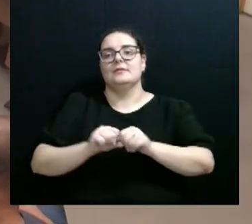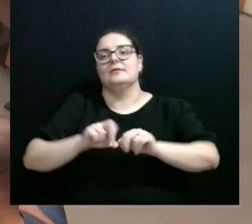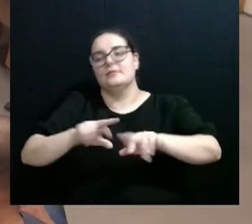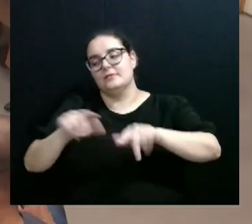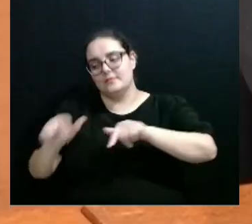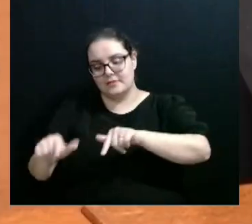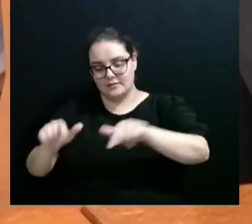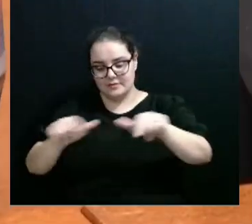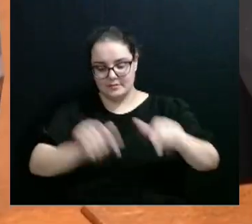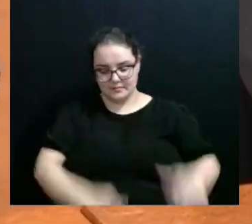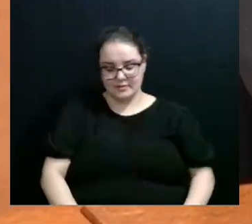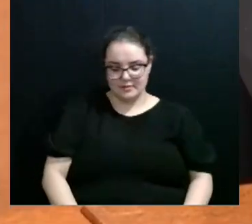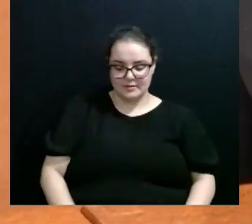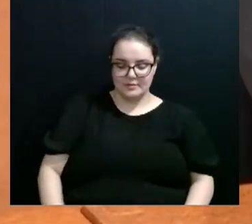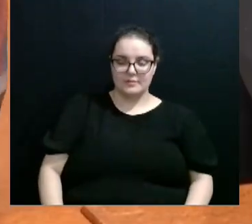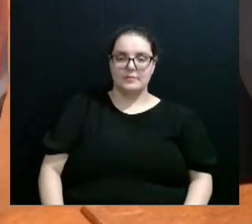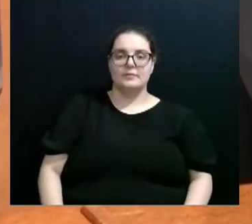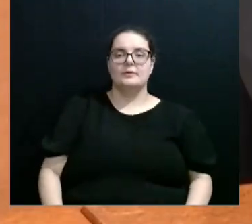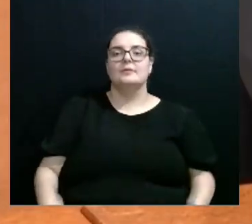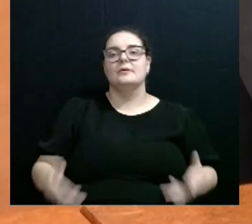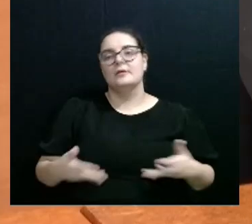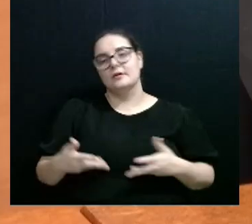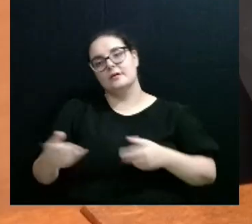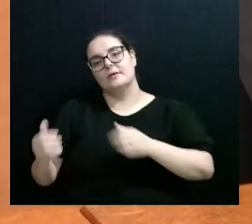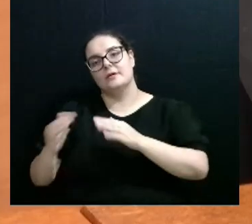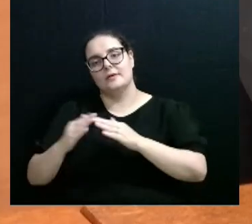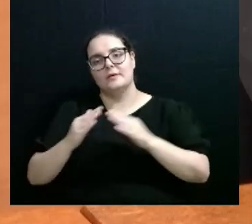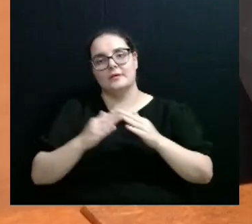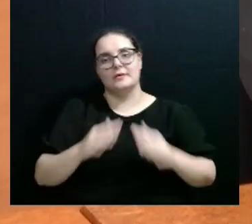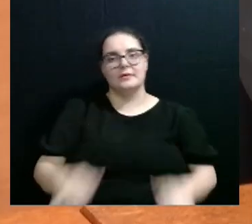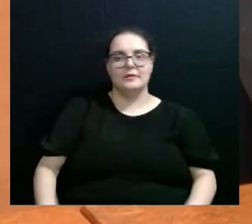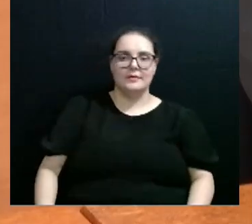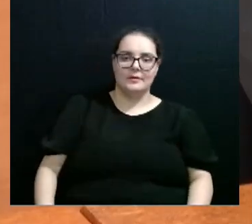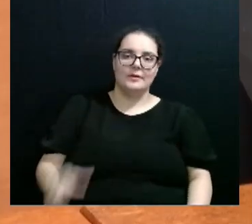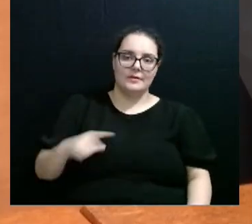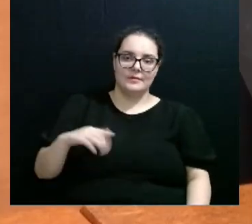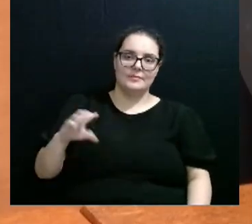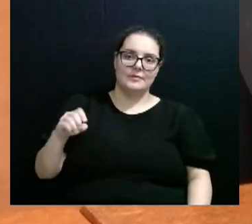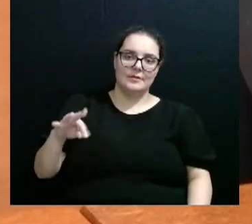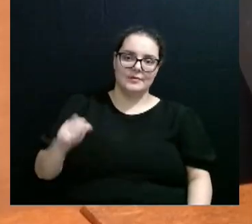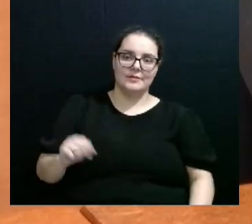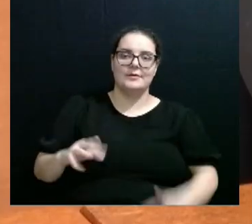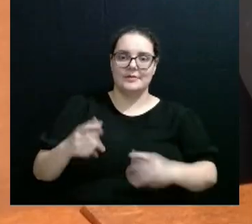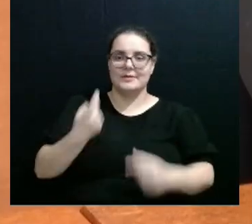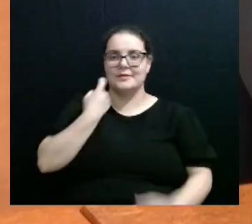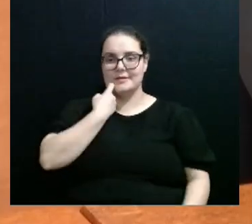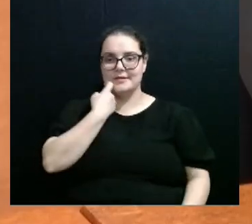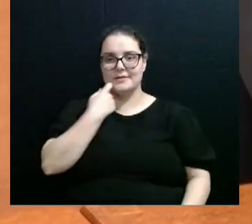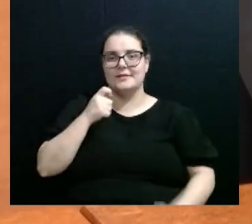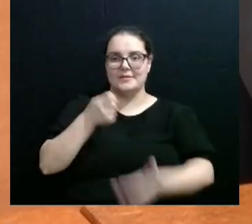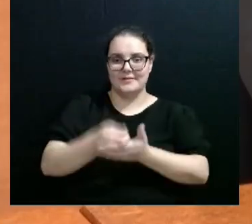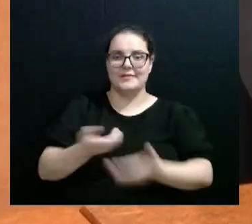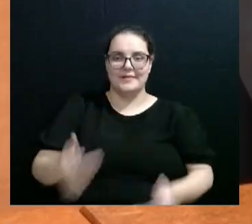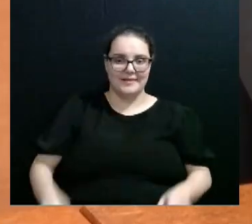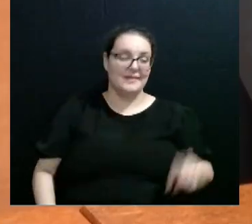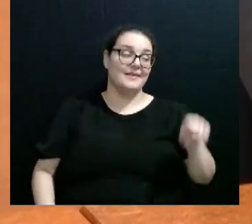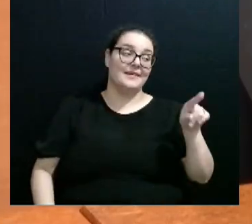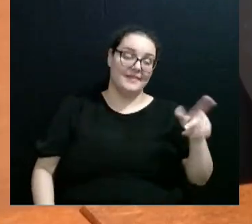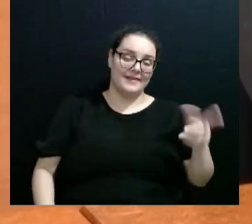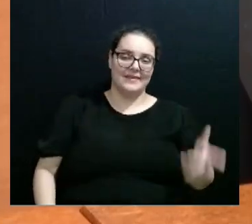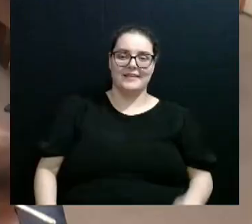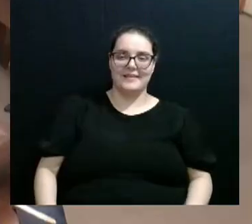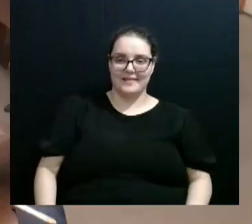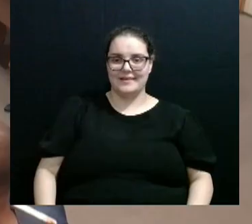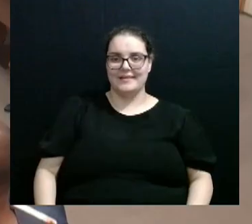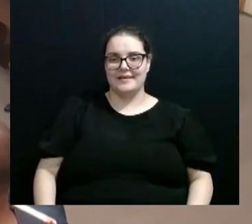Que convida o vizinho a ter uma conta e toda sexta-feira é por minha conta. Né? Esse é um bom caminho. O Dinão já faz isso com o